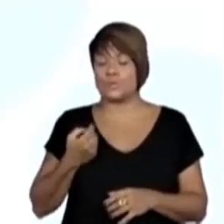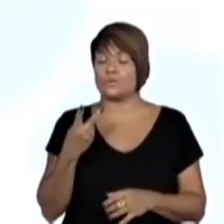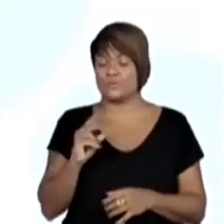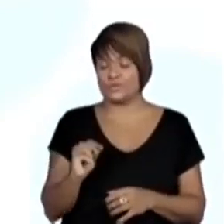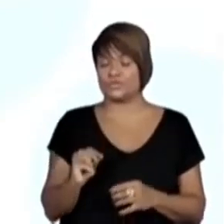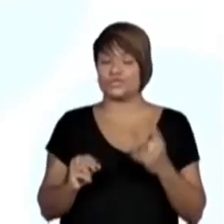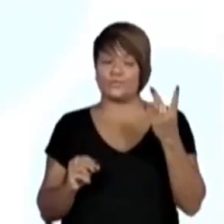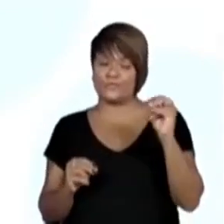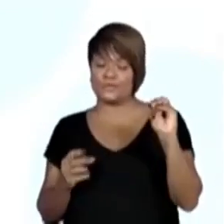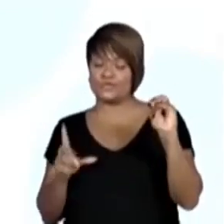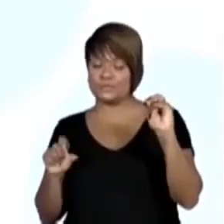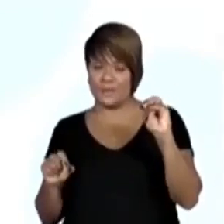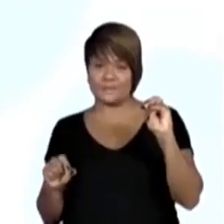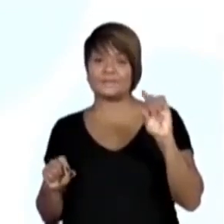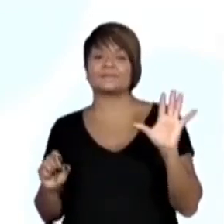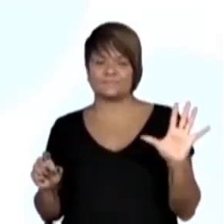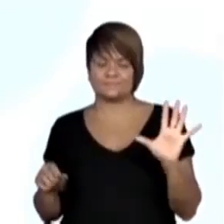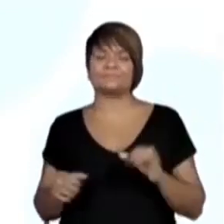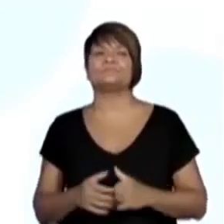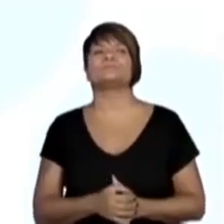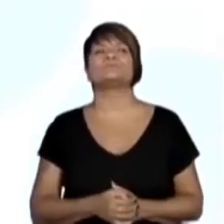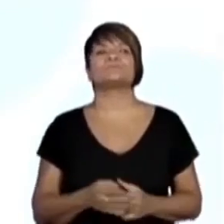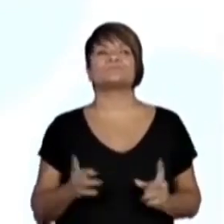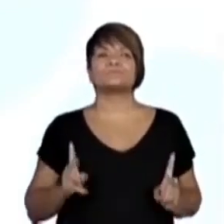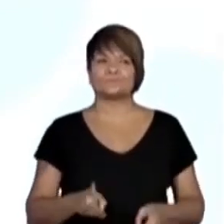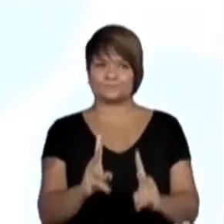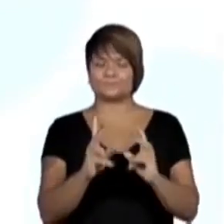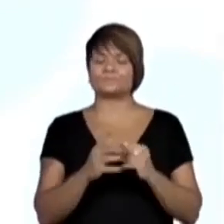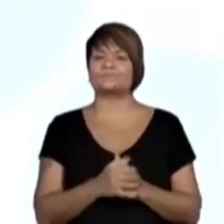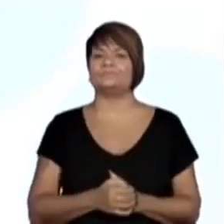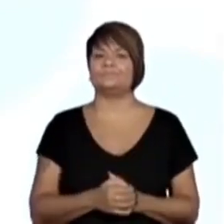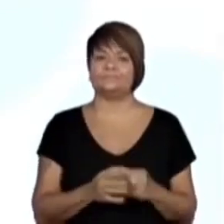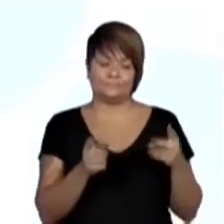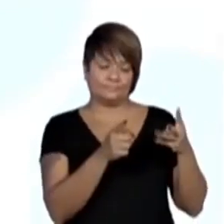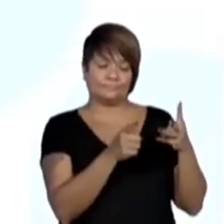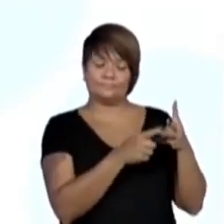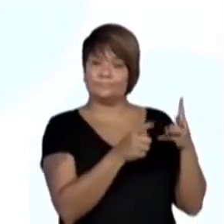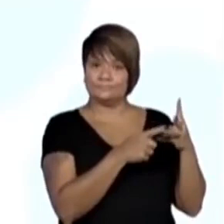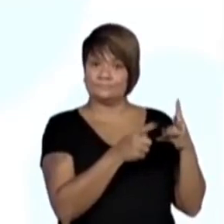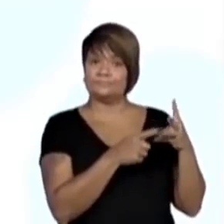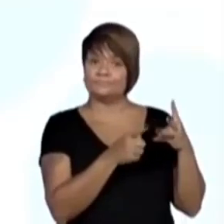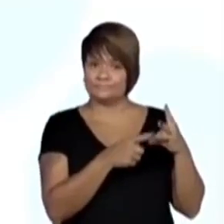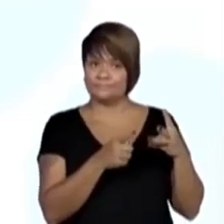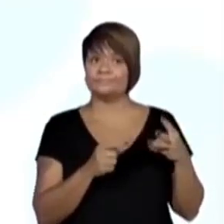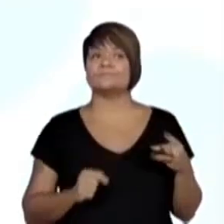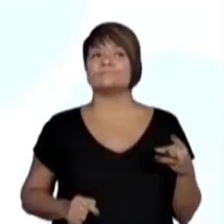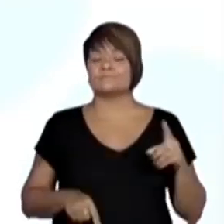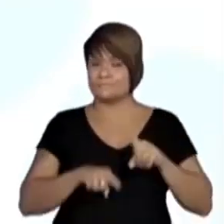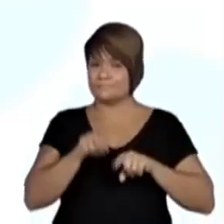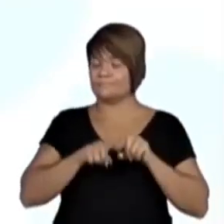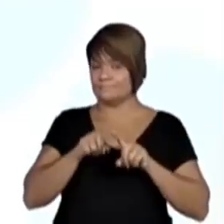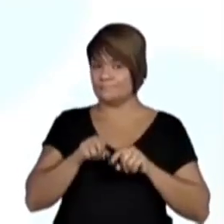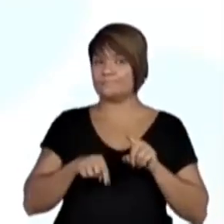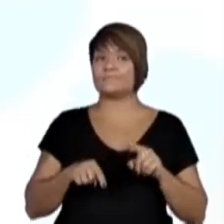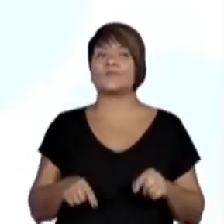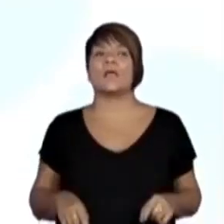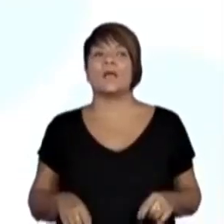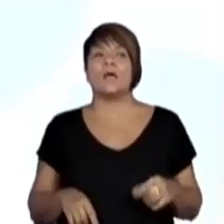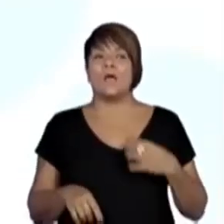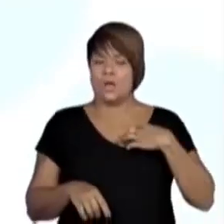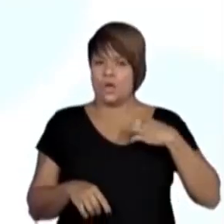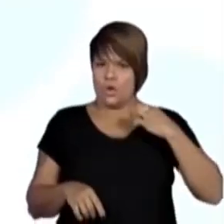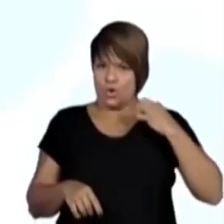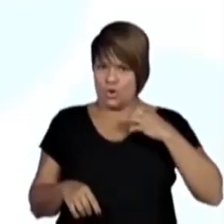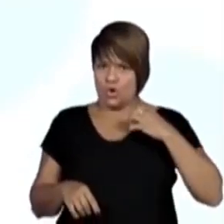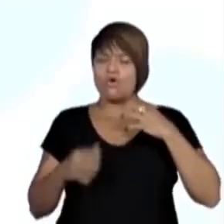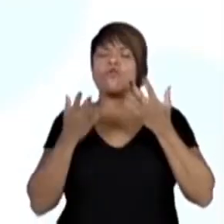Tira menor, 10 centímetros. Continuando aqui, o terceiro material necessário, pedaços de